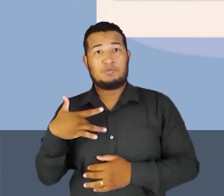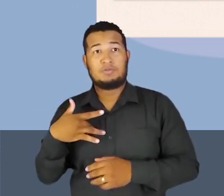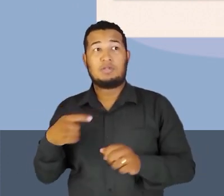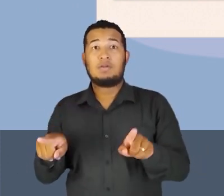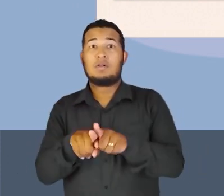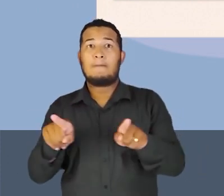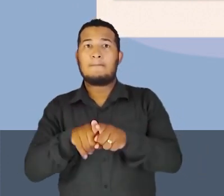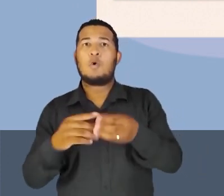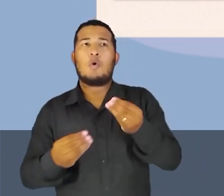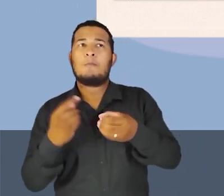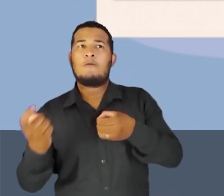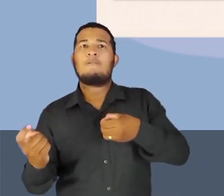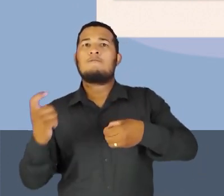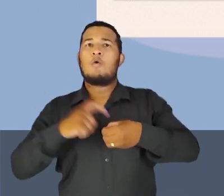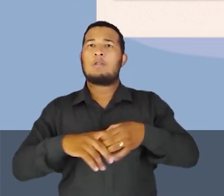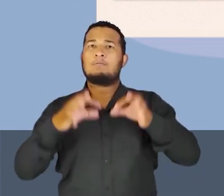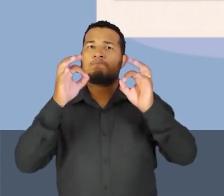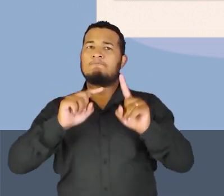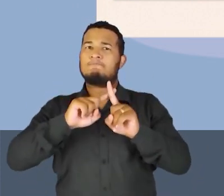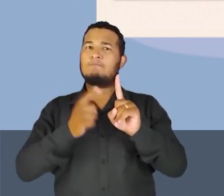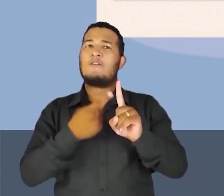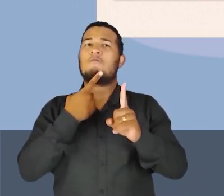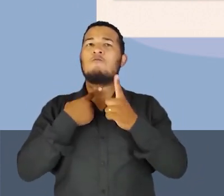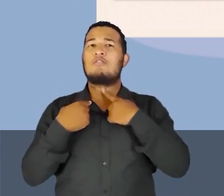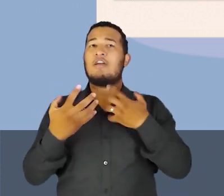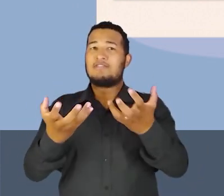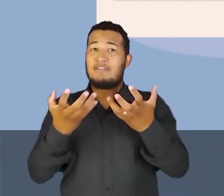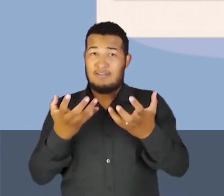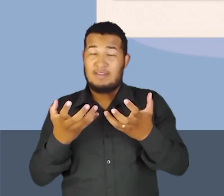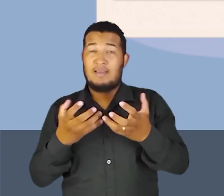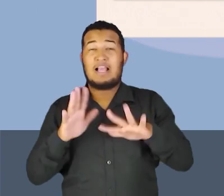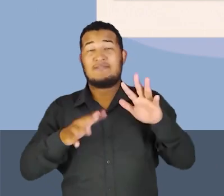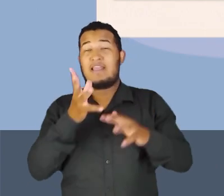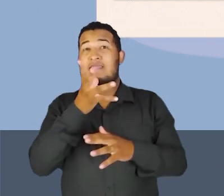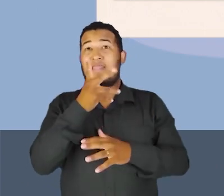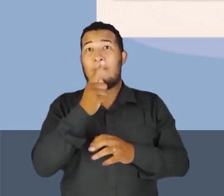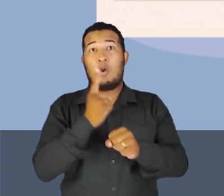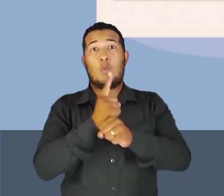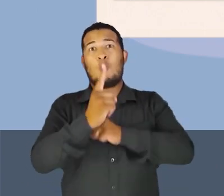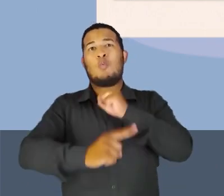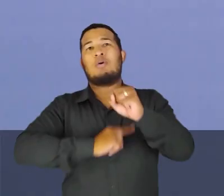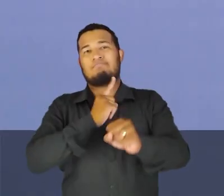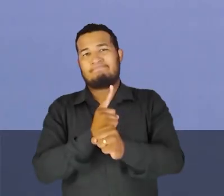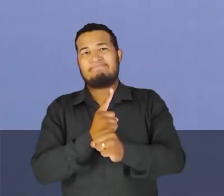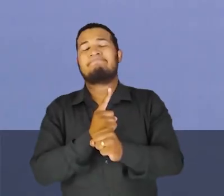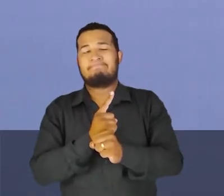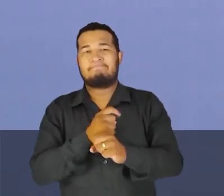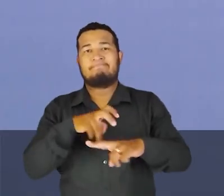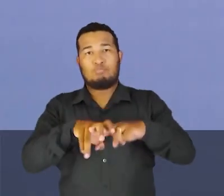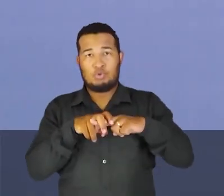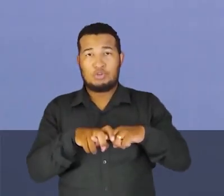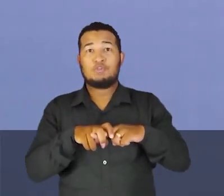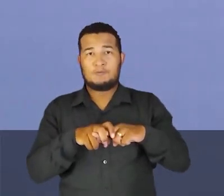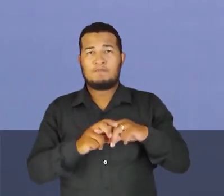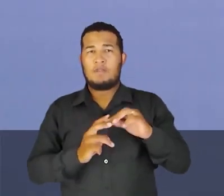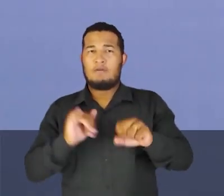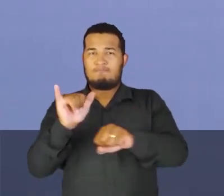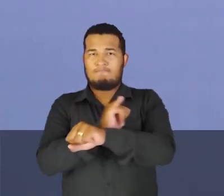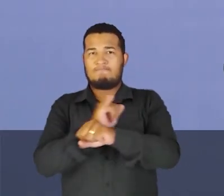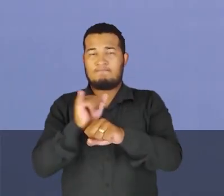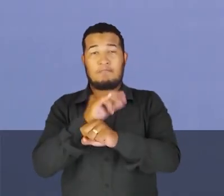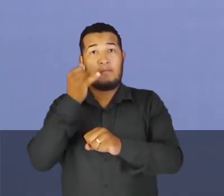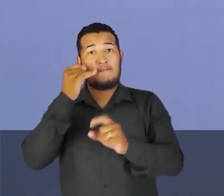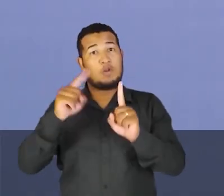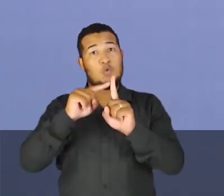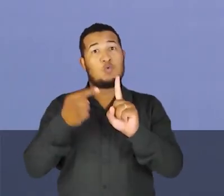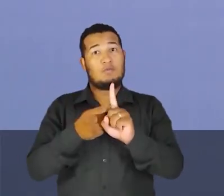fertilidade após o encerramento do uso, pode demorar até 1 ano. Então, esse método contraceptivo hormonal